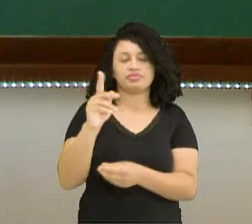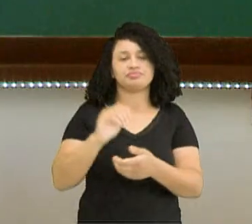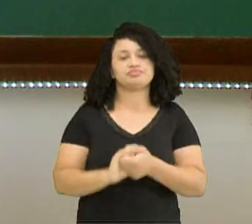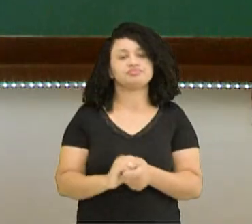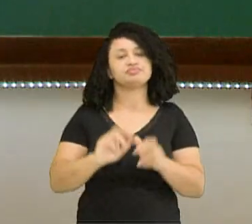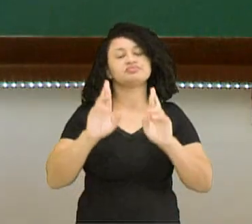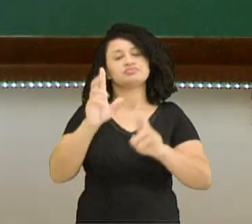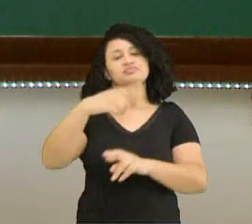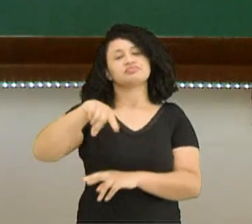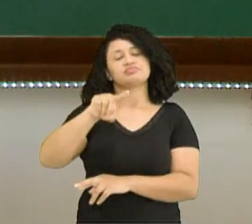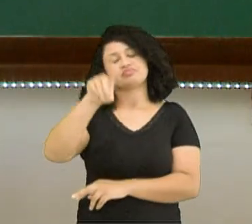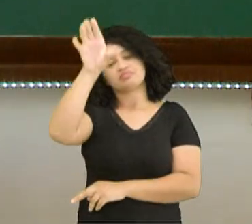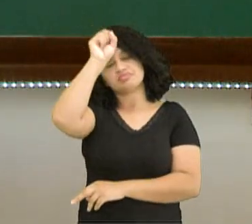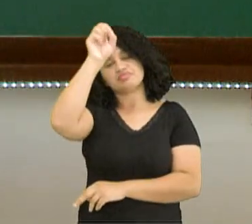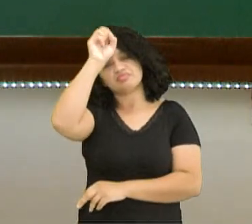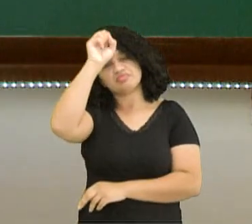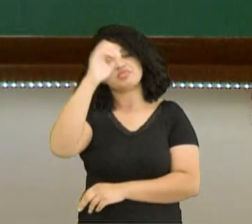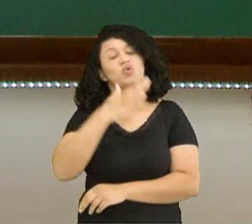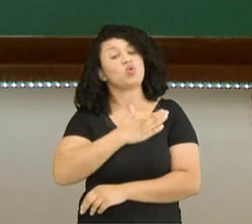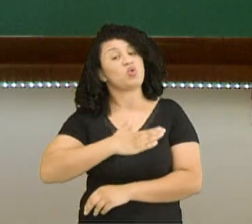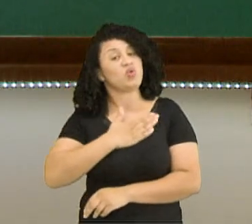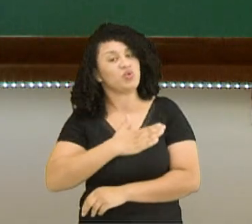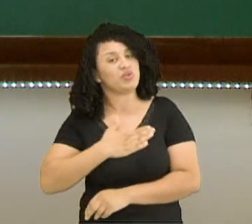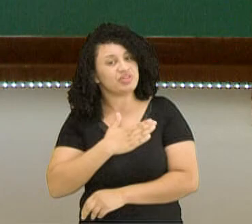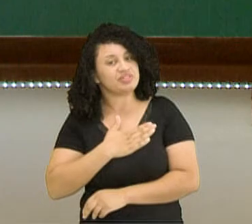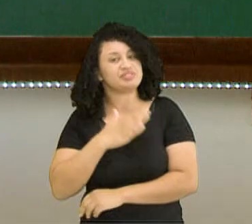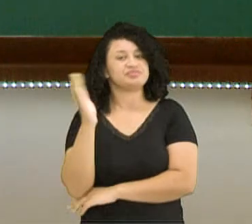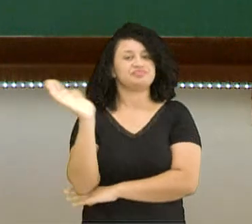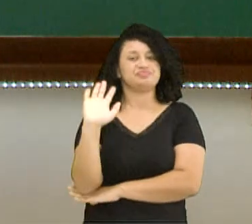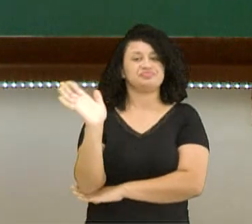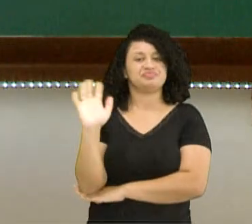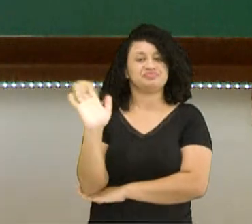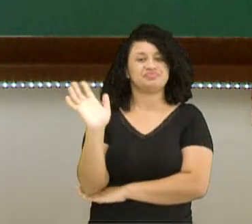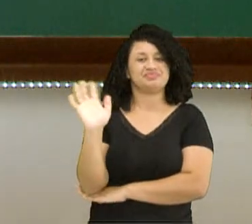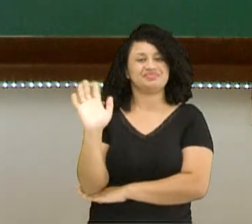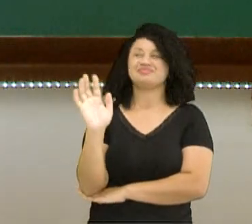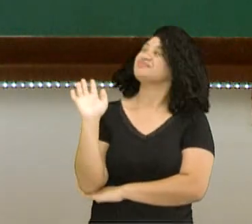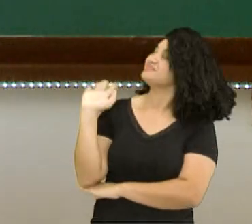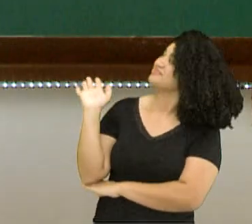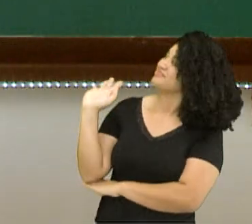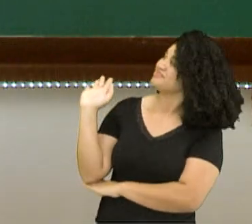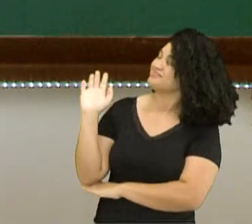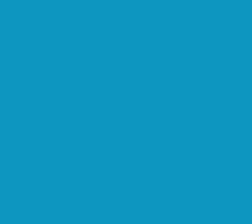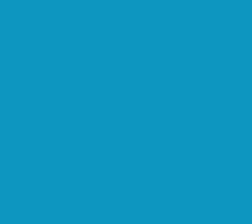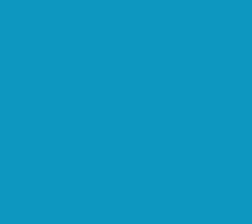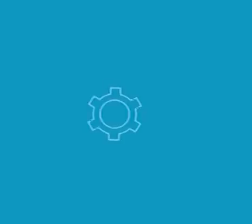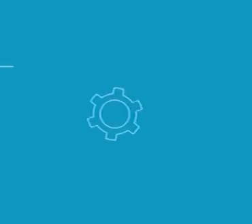espero que vocês tenham aprendido, tenham gostado. Bye! Bye, Jéssica!